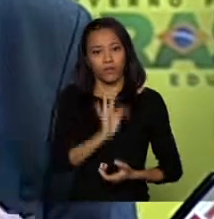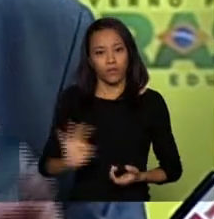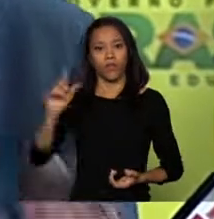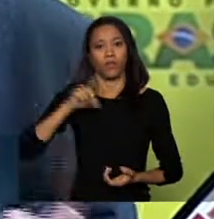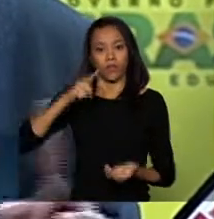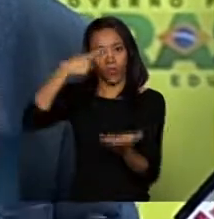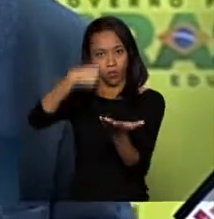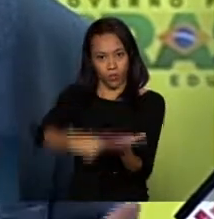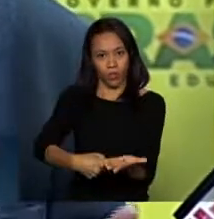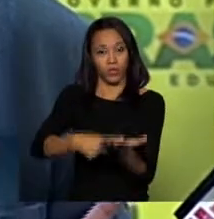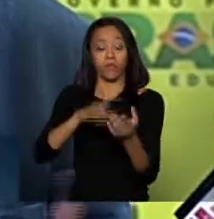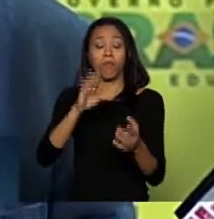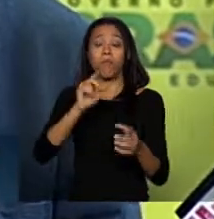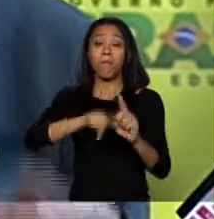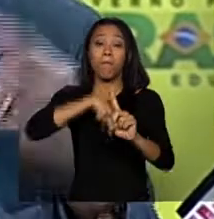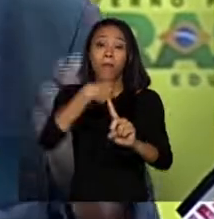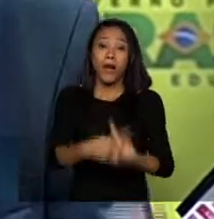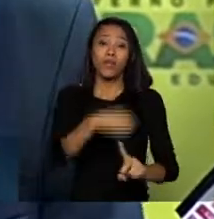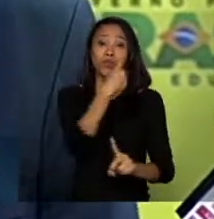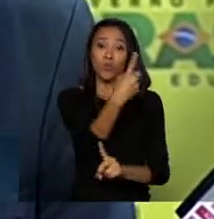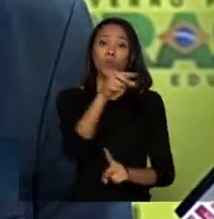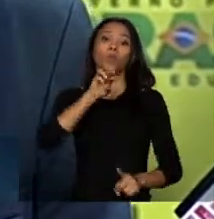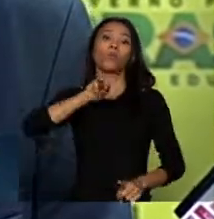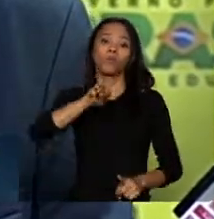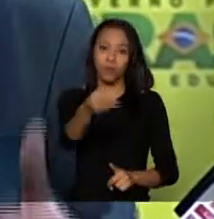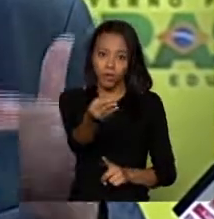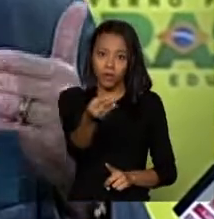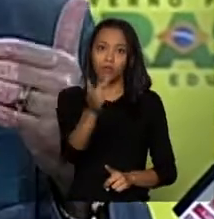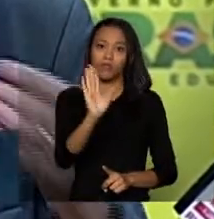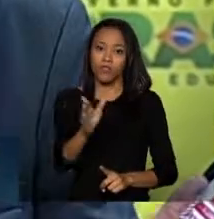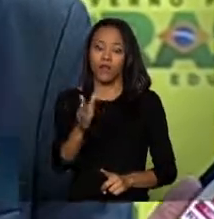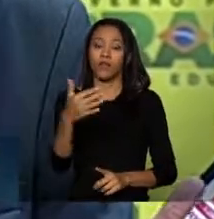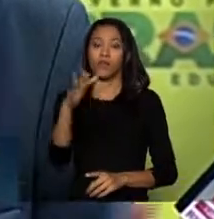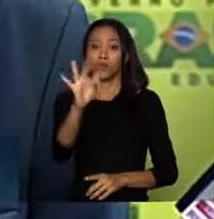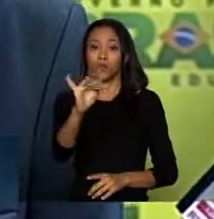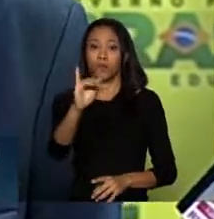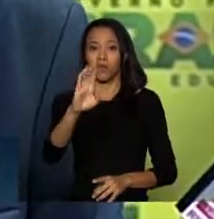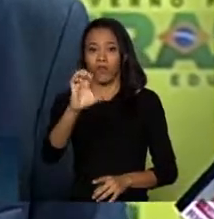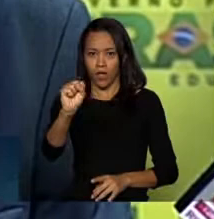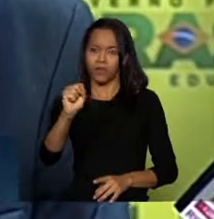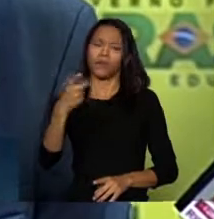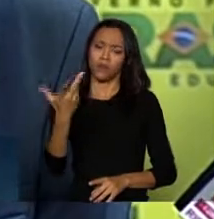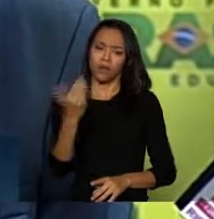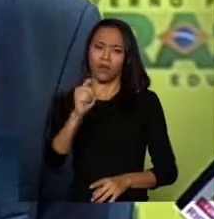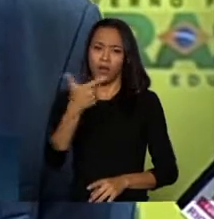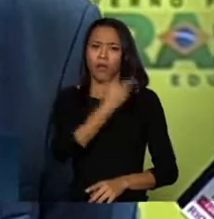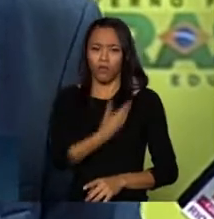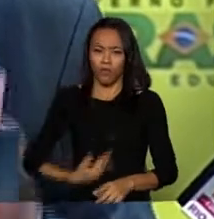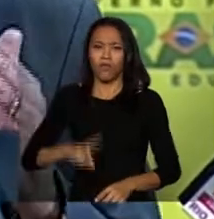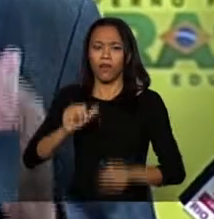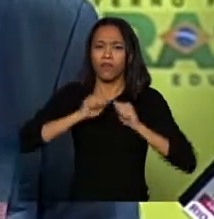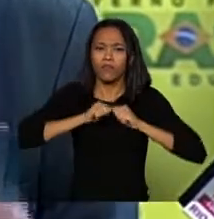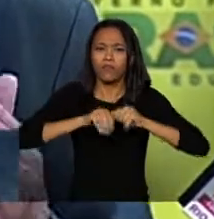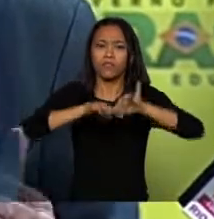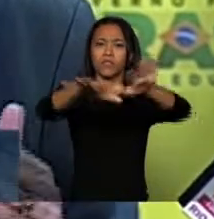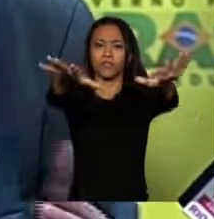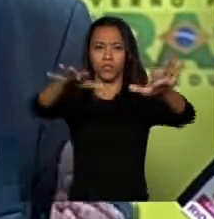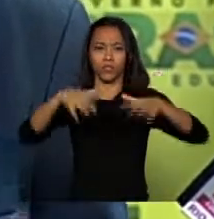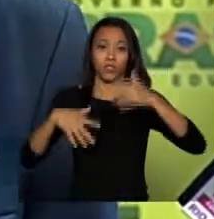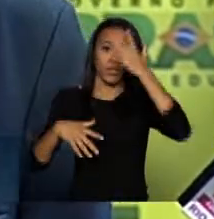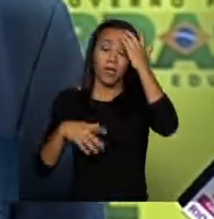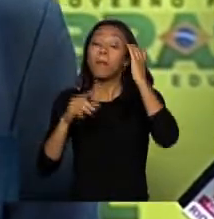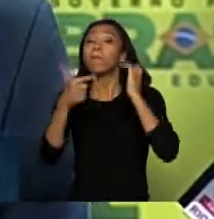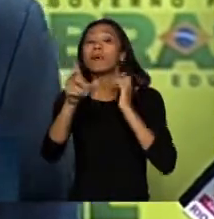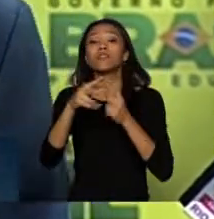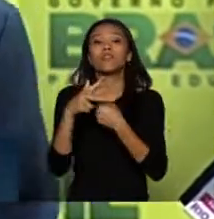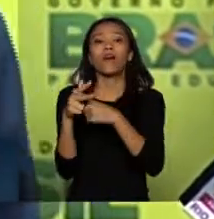colocou isso. E mais 1 milhão e 900 mil do FIES que continuam. Portanto, o governo vai continuar com a sua expansão, fazendo os ajustes, mas não abrindo mão da